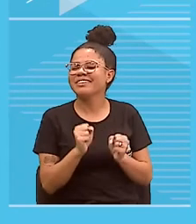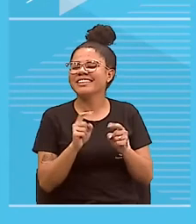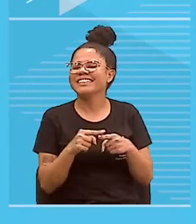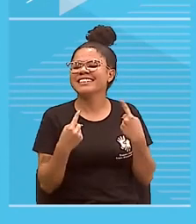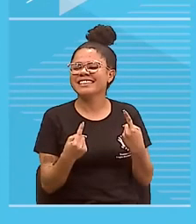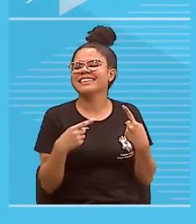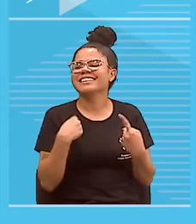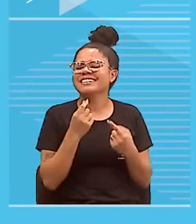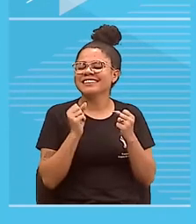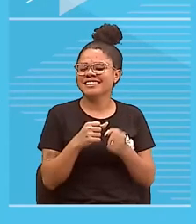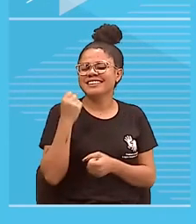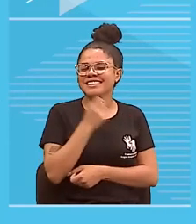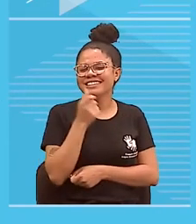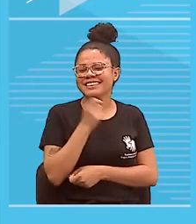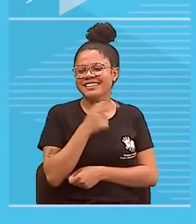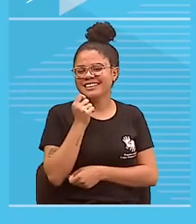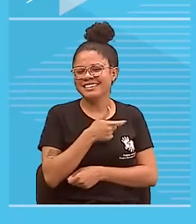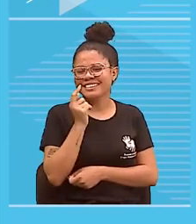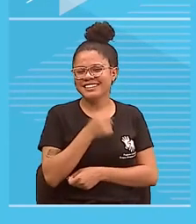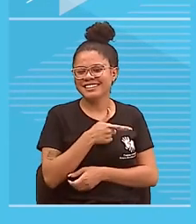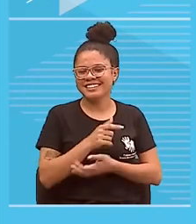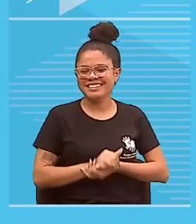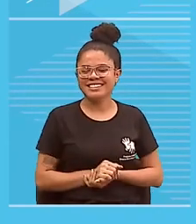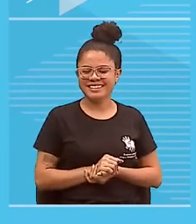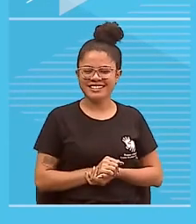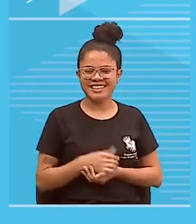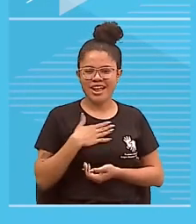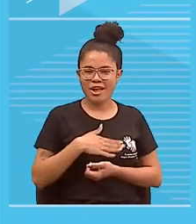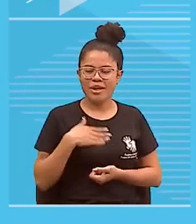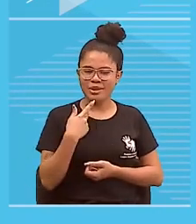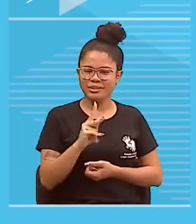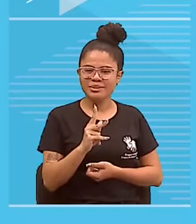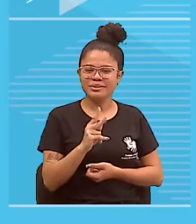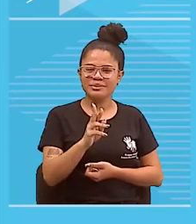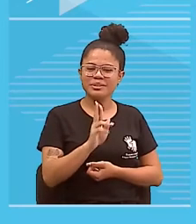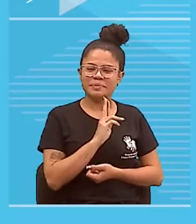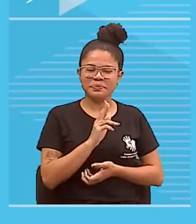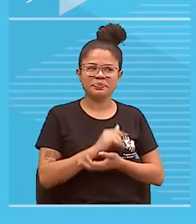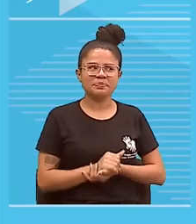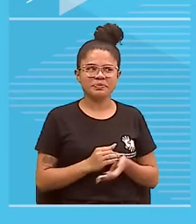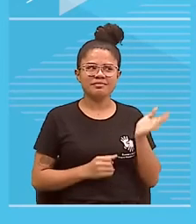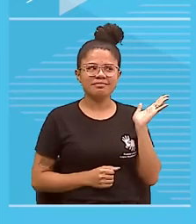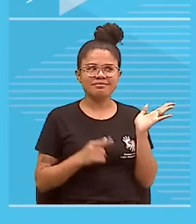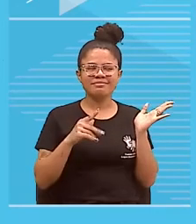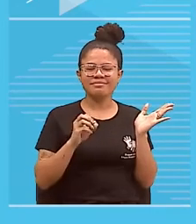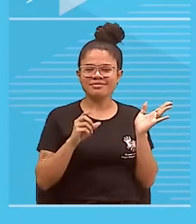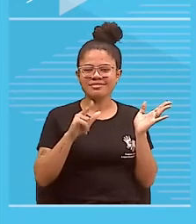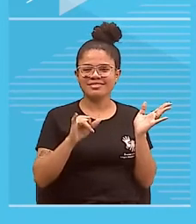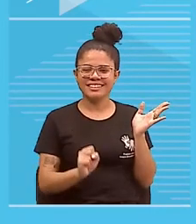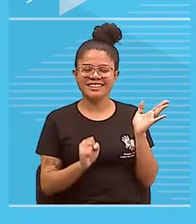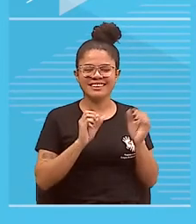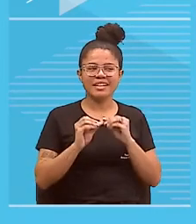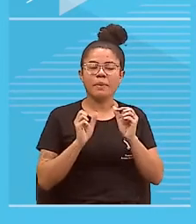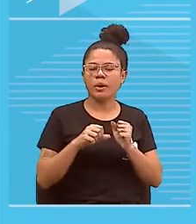ai que eu gosto da minha amiga velha quando ela participa ó os polissacarídeos são e